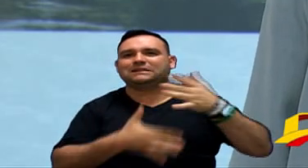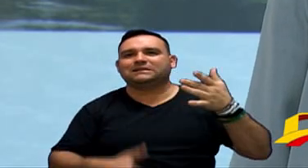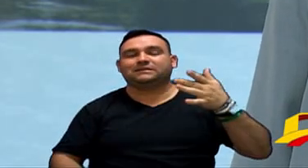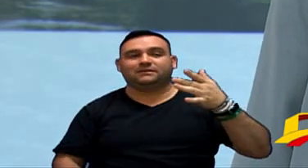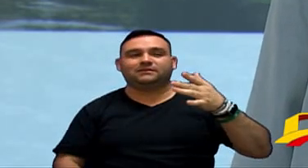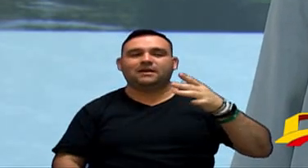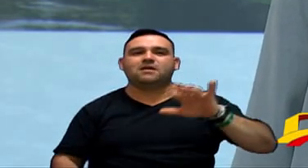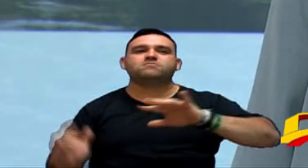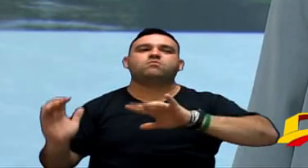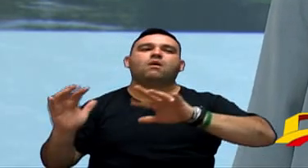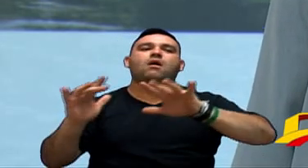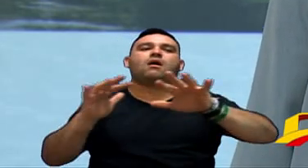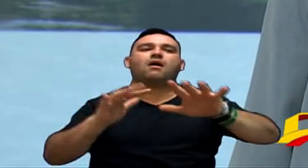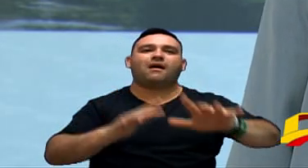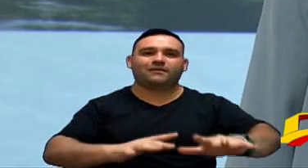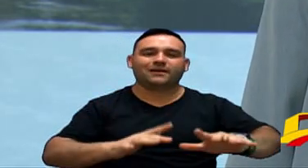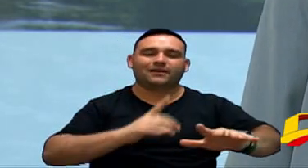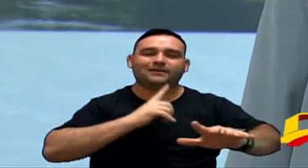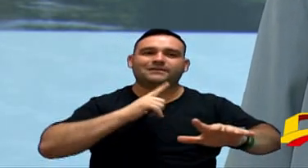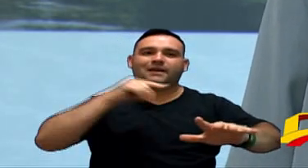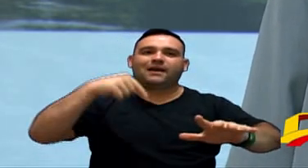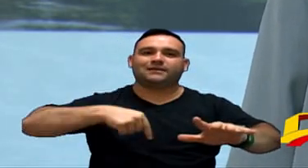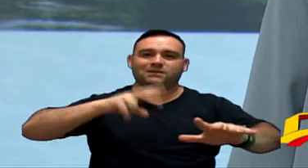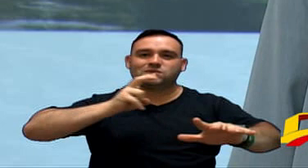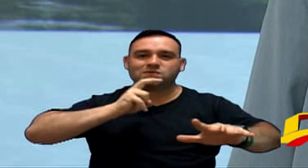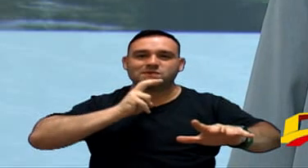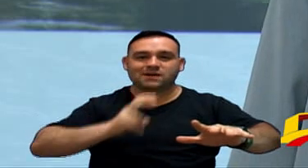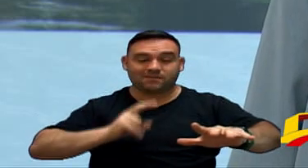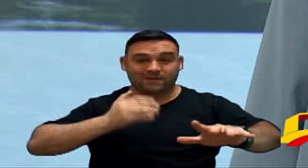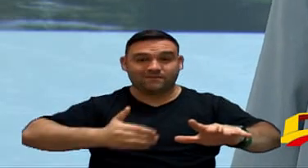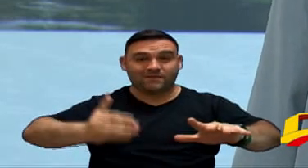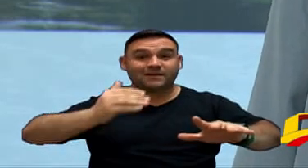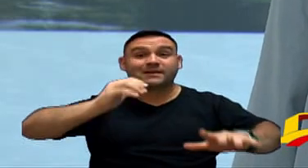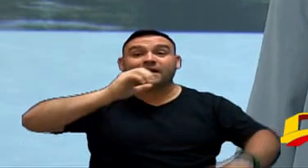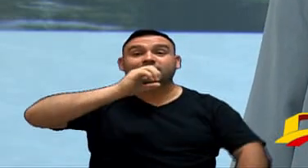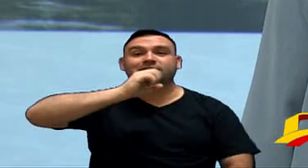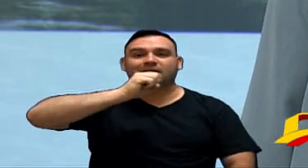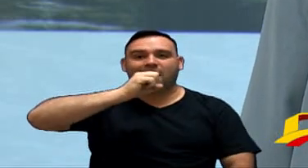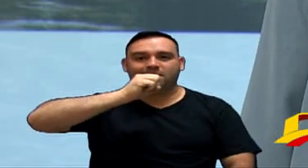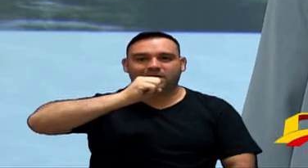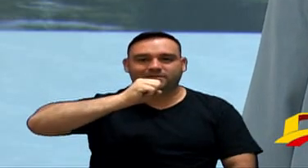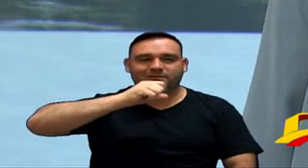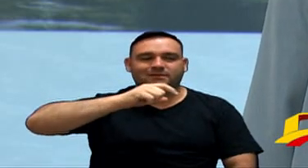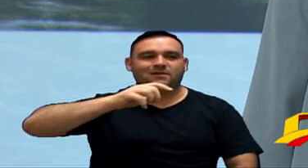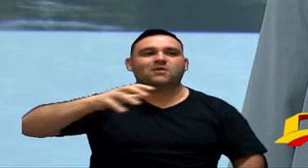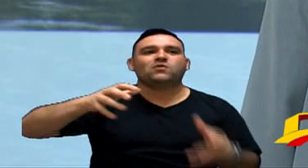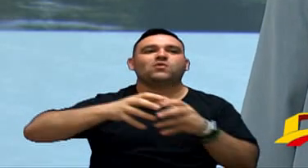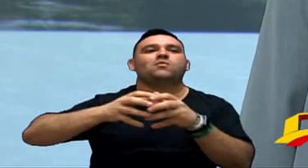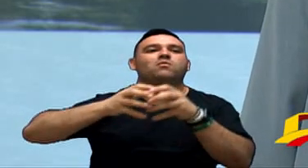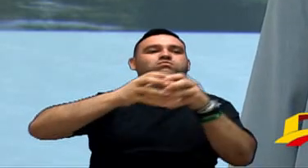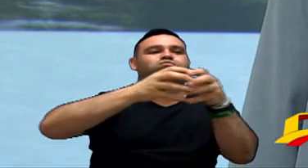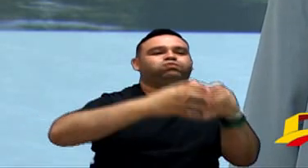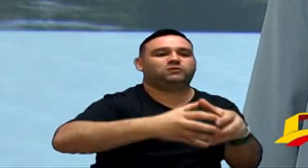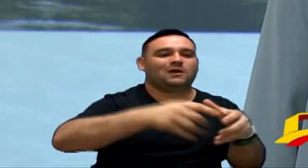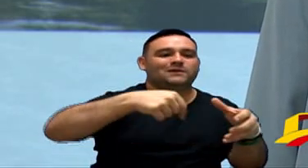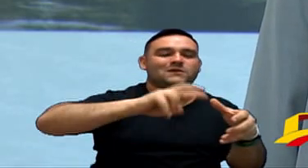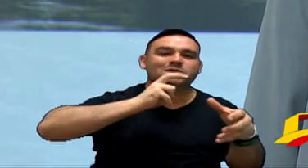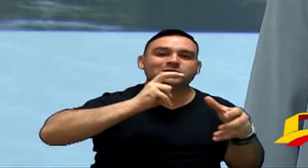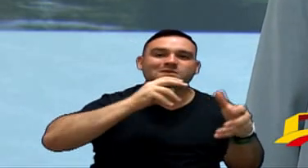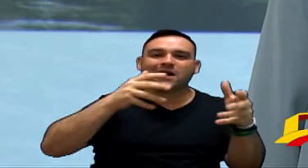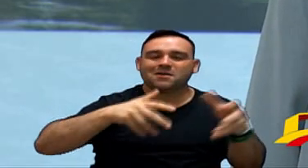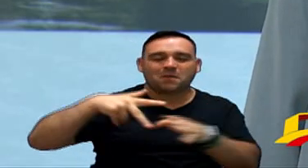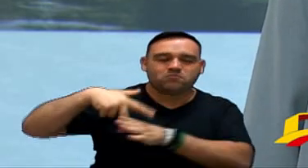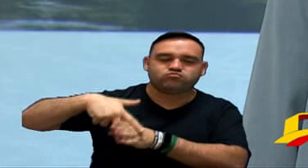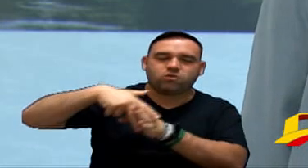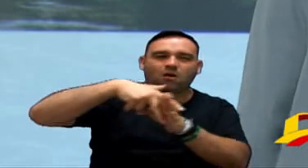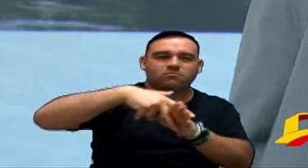estarão juntos conosco aqui e no sábado a comitiva chega em Sorocaba toda